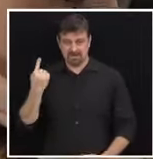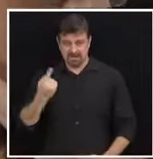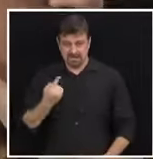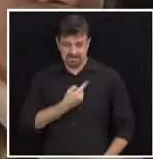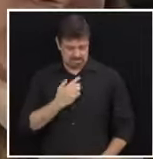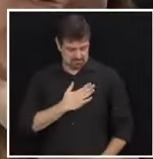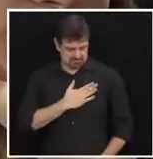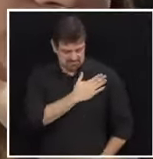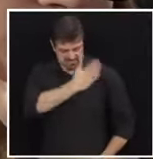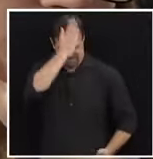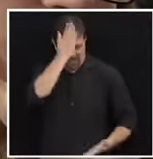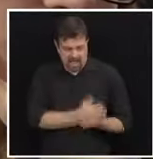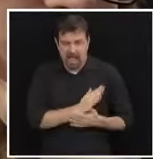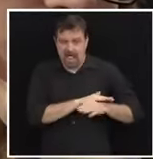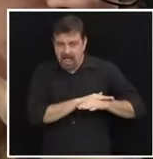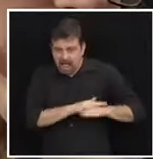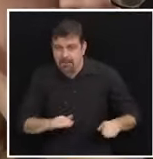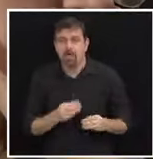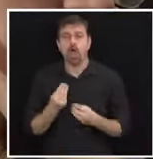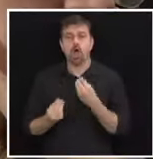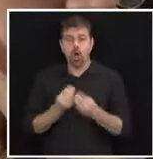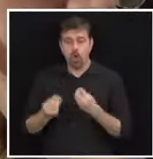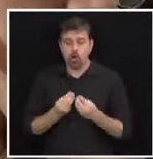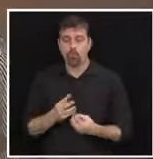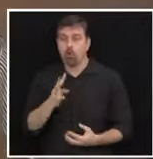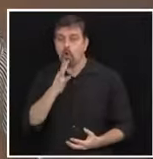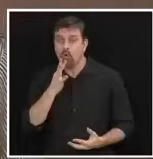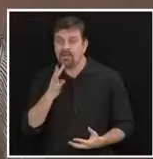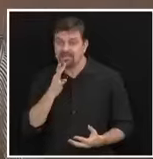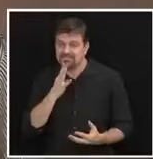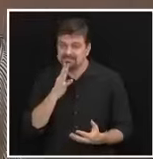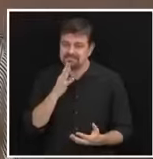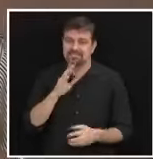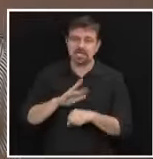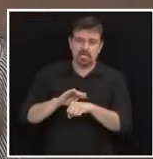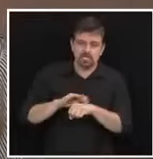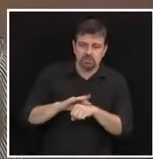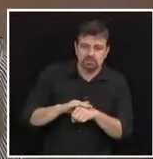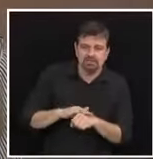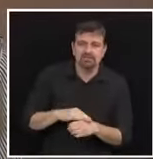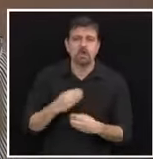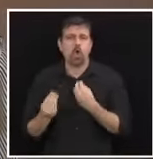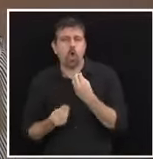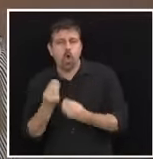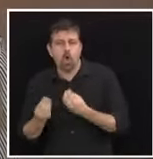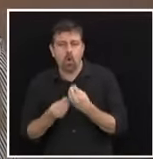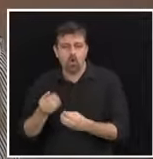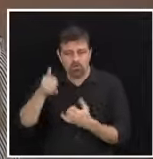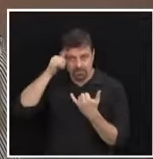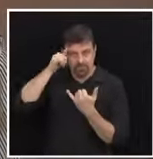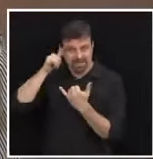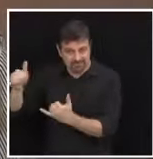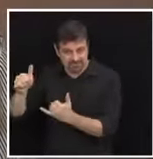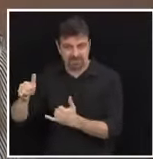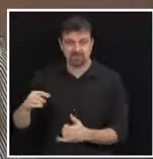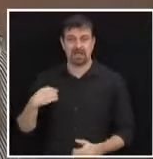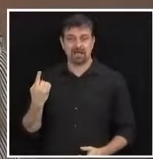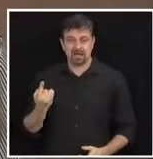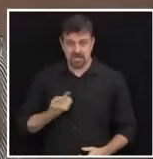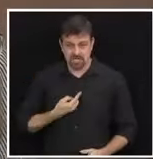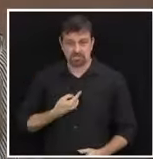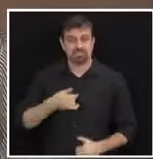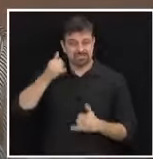esse estigma. Isso a gente quebra com conhecimento, conhecendo a doença, conhecendo como se cuidar, conhecendo como as formas, a gente